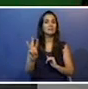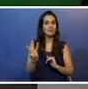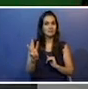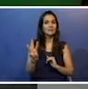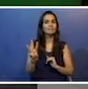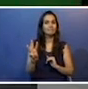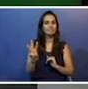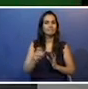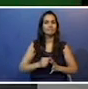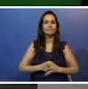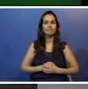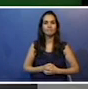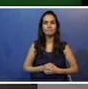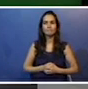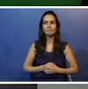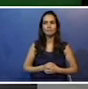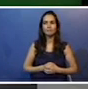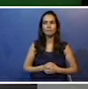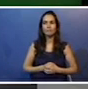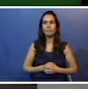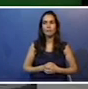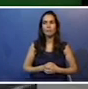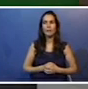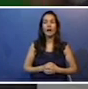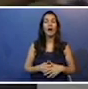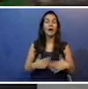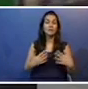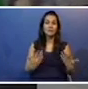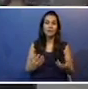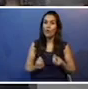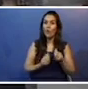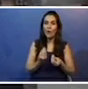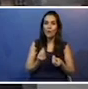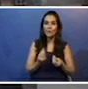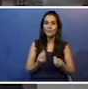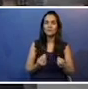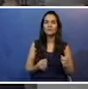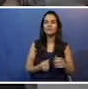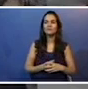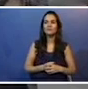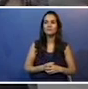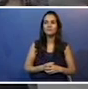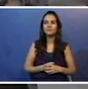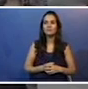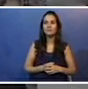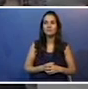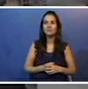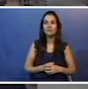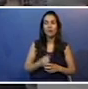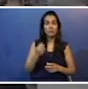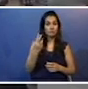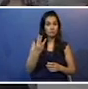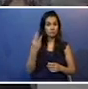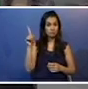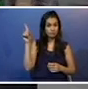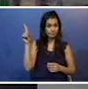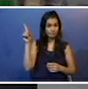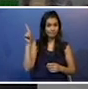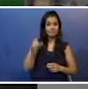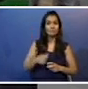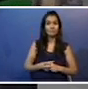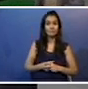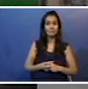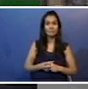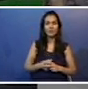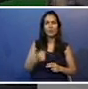repetidas até 3 vezes. Dessa forma, olha lá, 3, aparece 3 is, tá vendo? Ó, igual